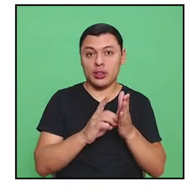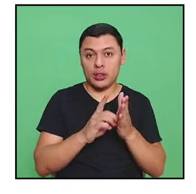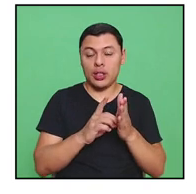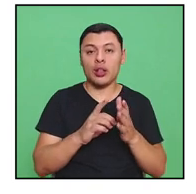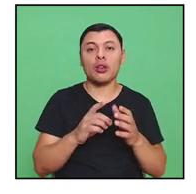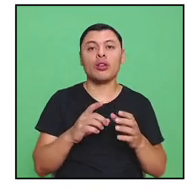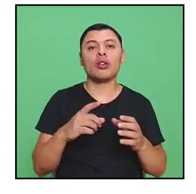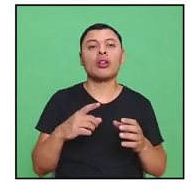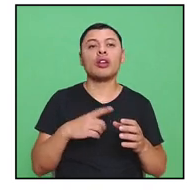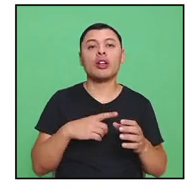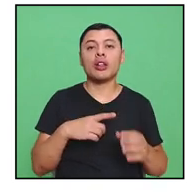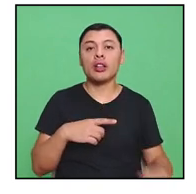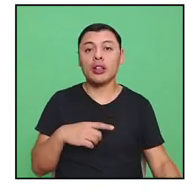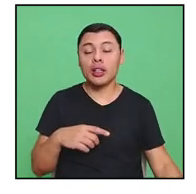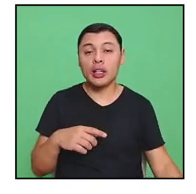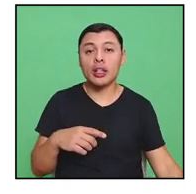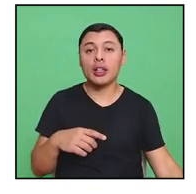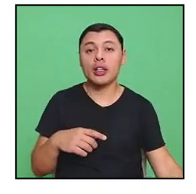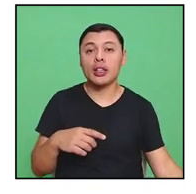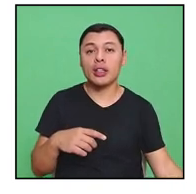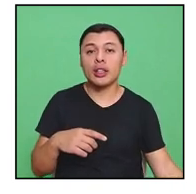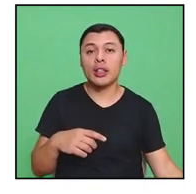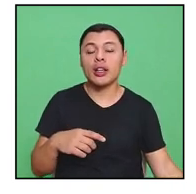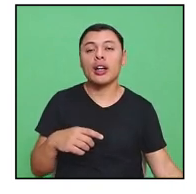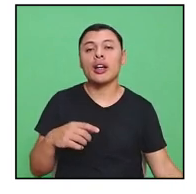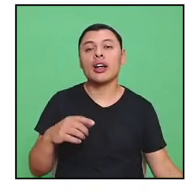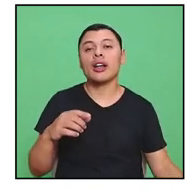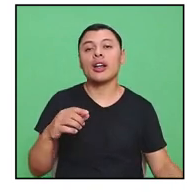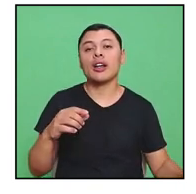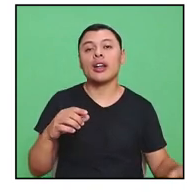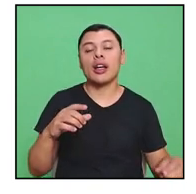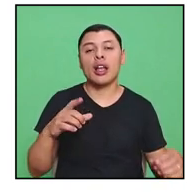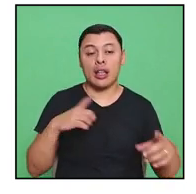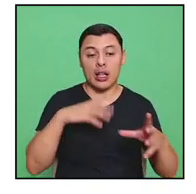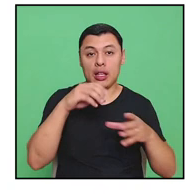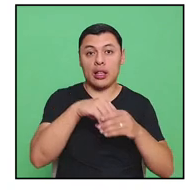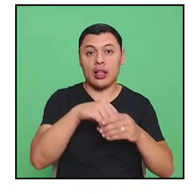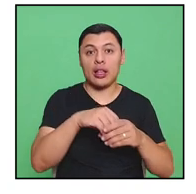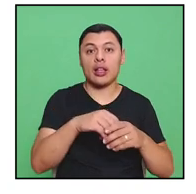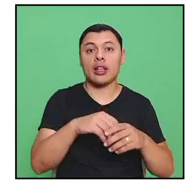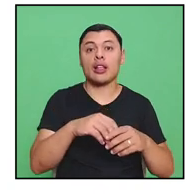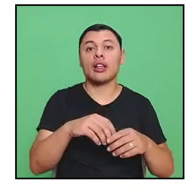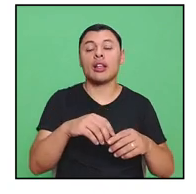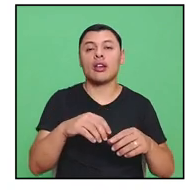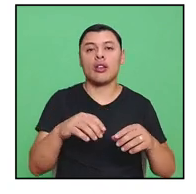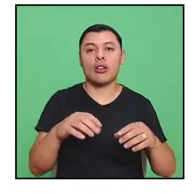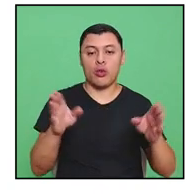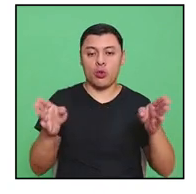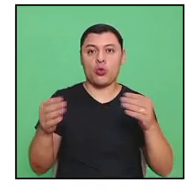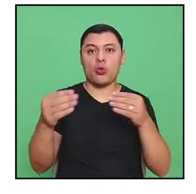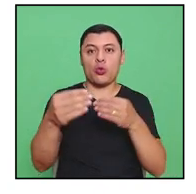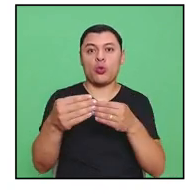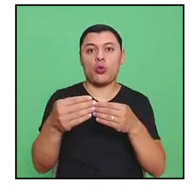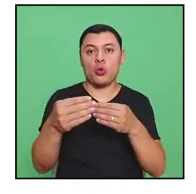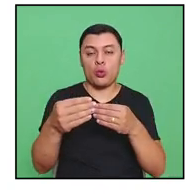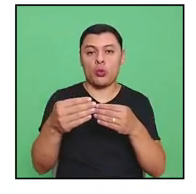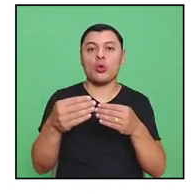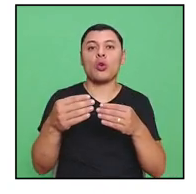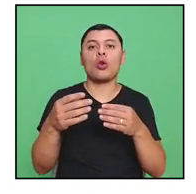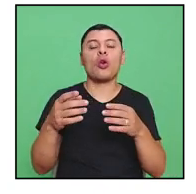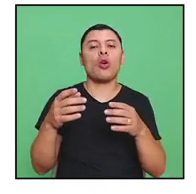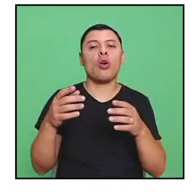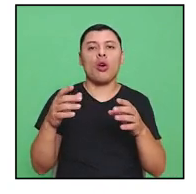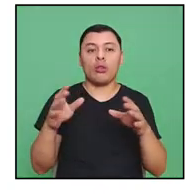Fernandes, onde ali dentro ele cria um espaço, né, um cubo, onde todas as paredes elas